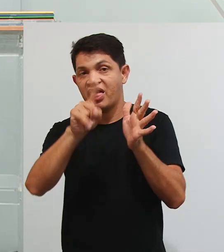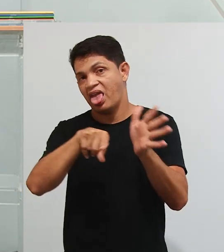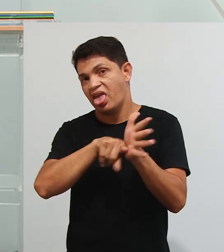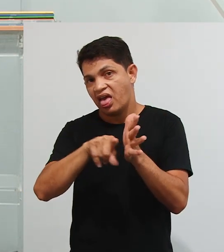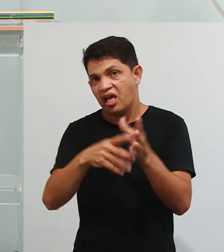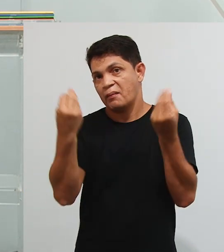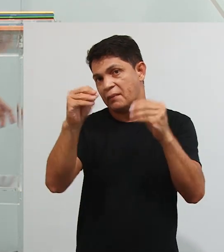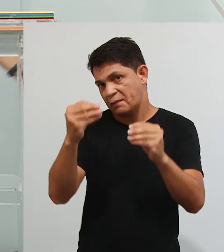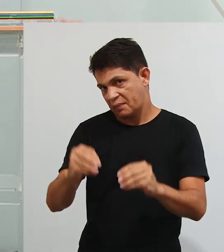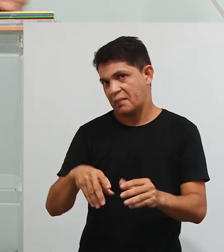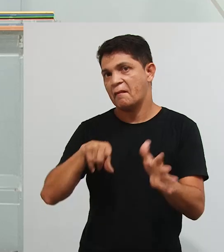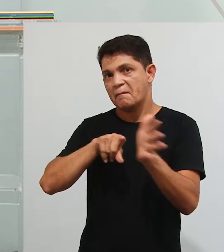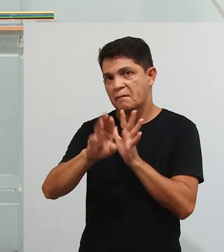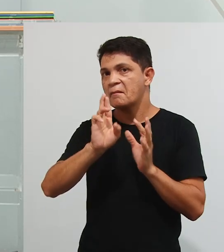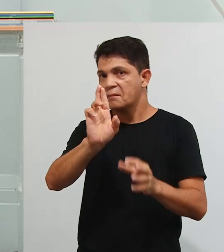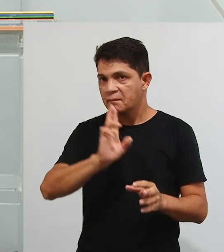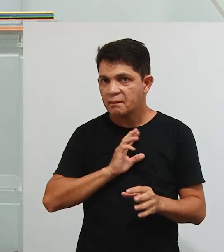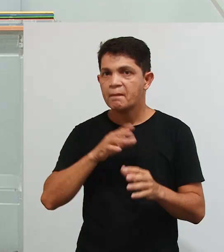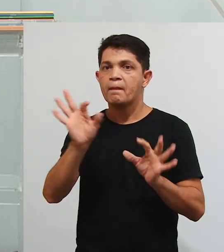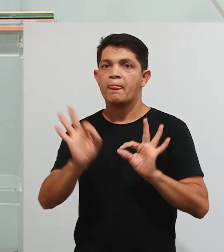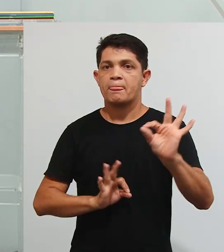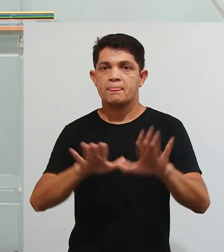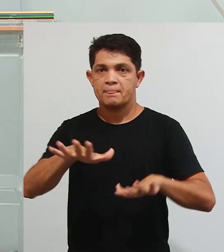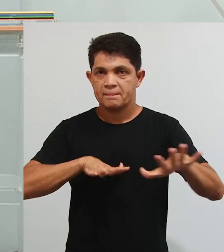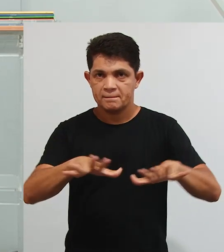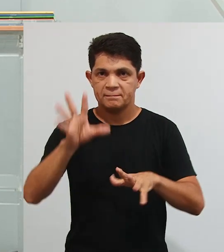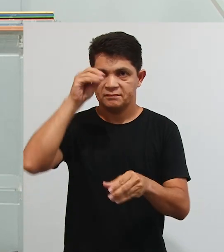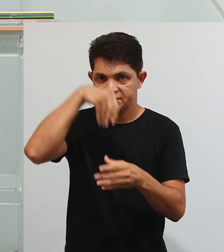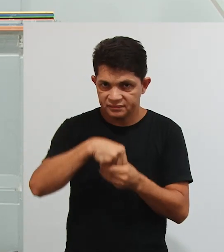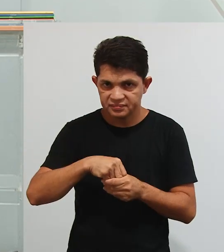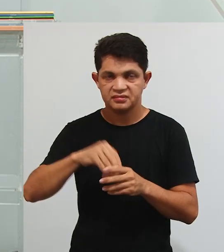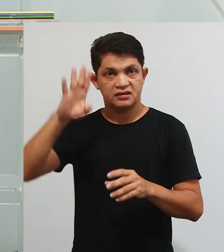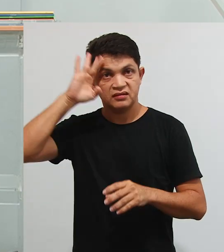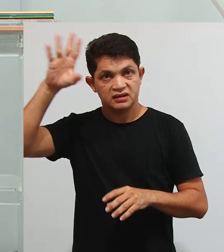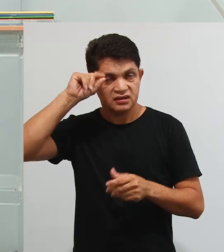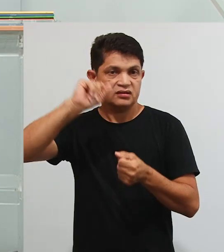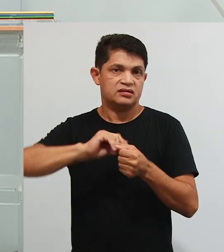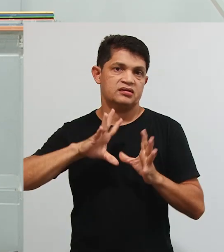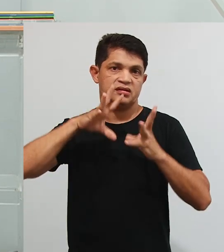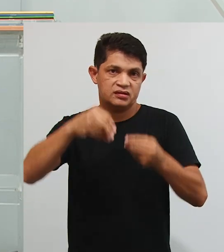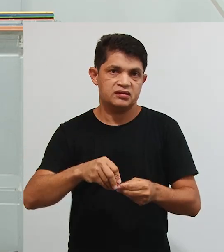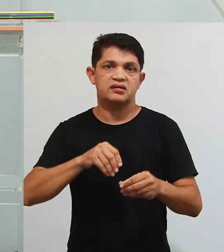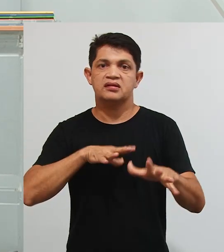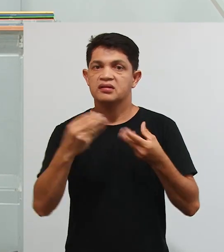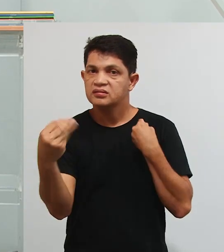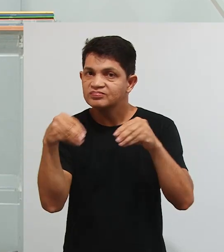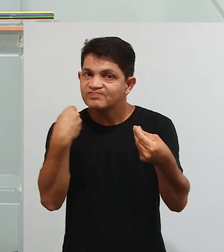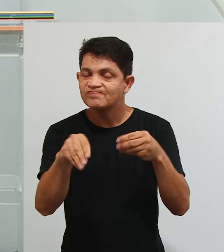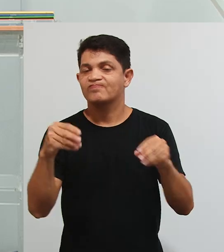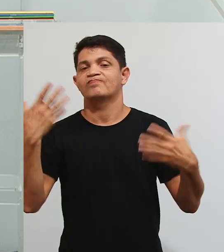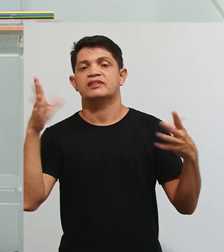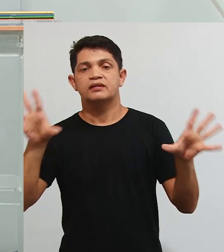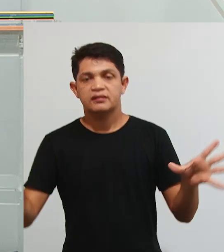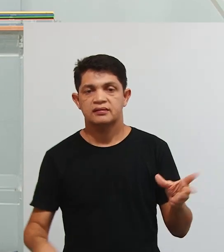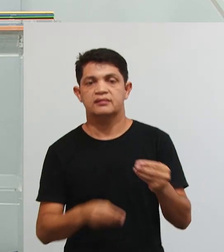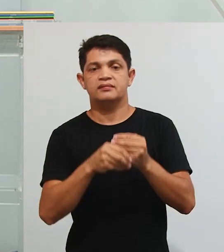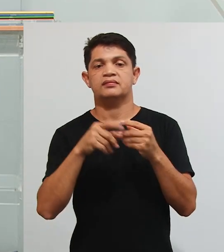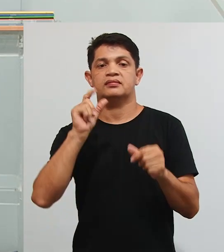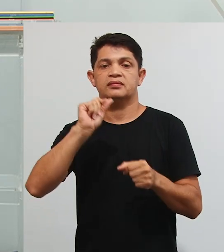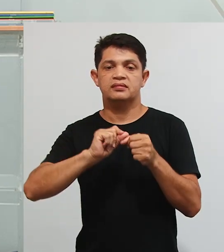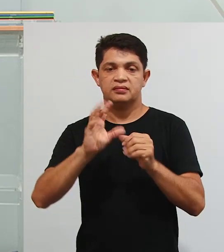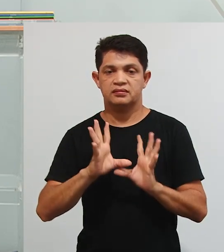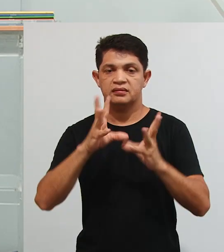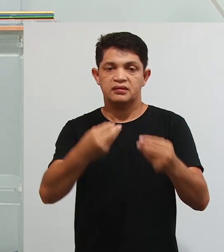estão respondidas, mas que mobilizam o seu fazer teórico, o seu fazer reflexivo e o seu processo